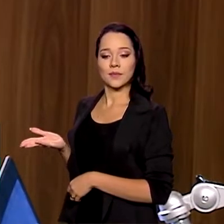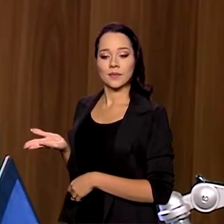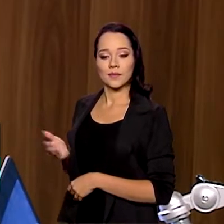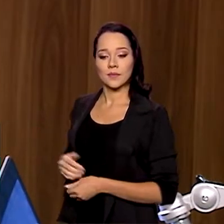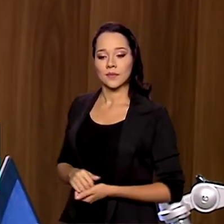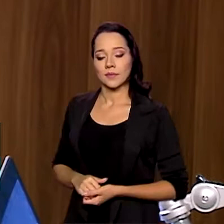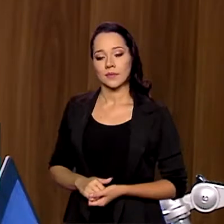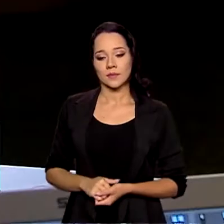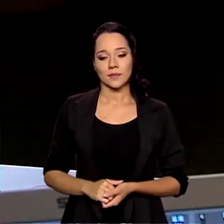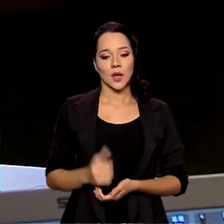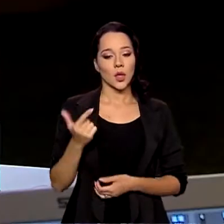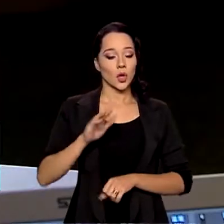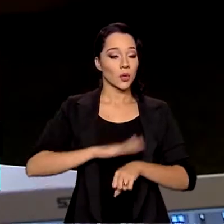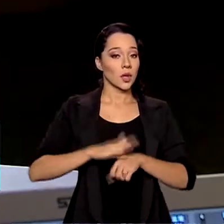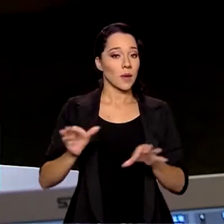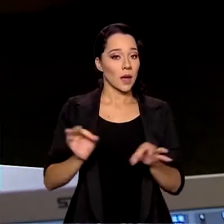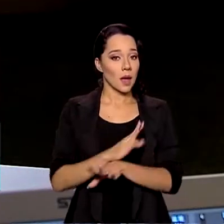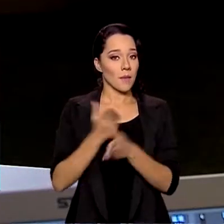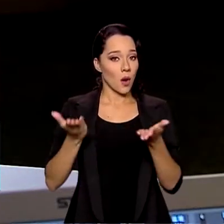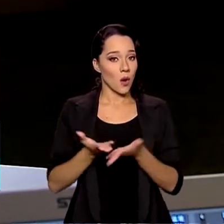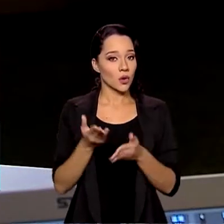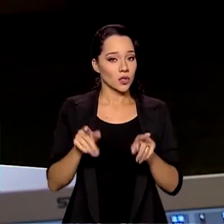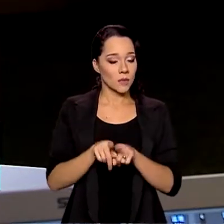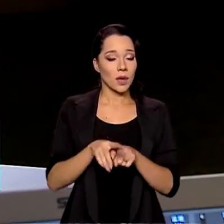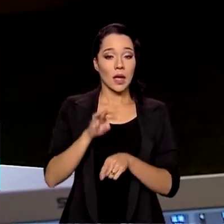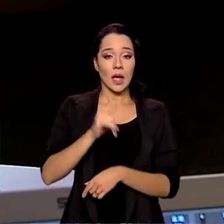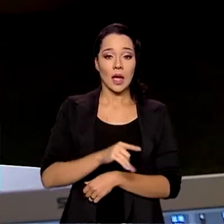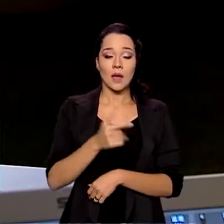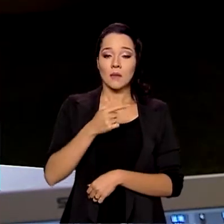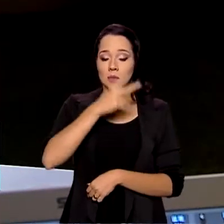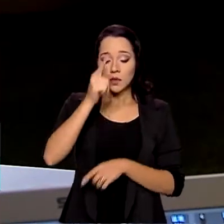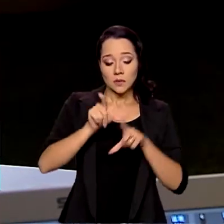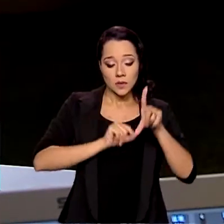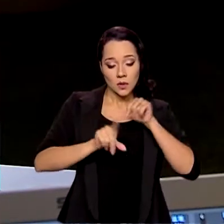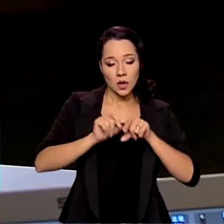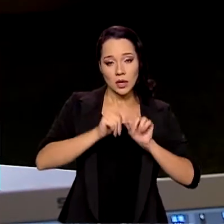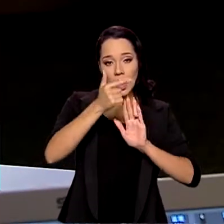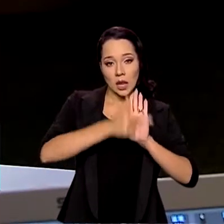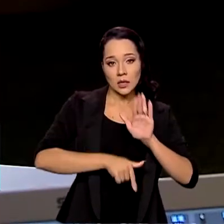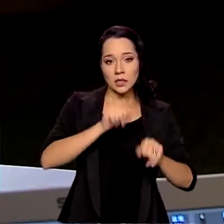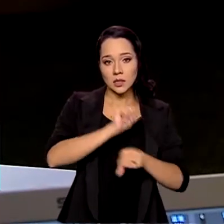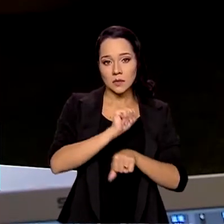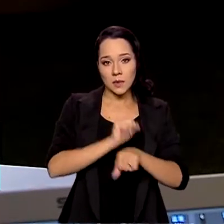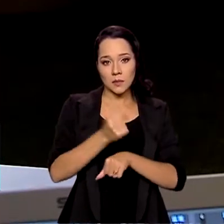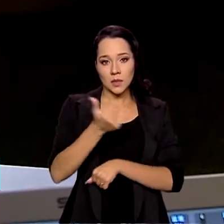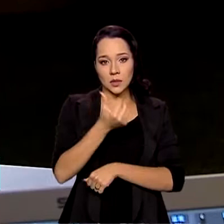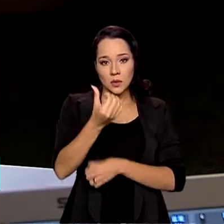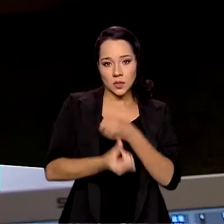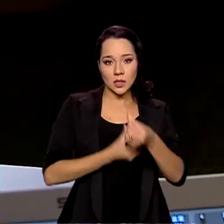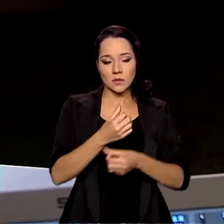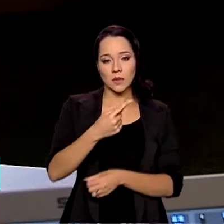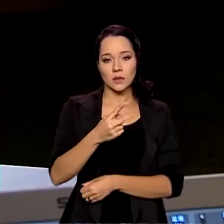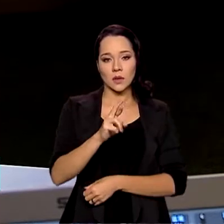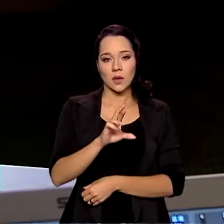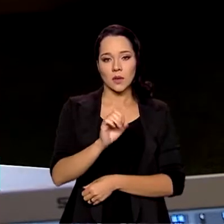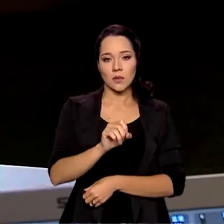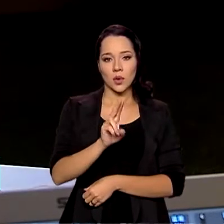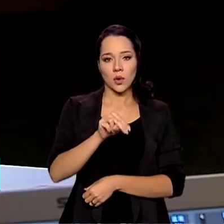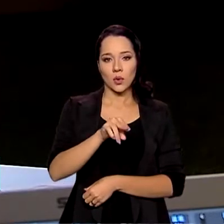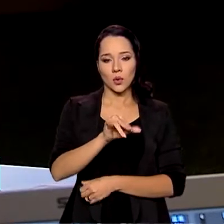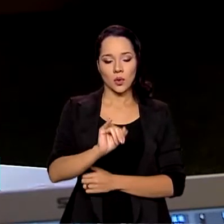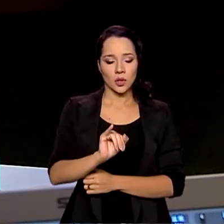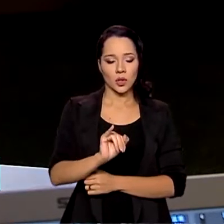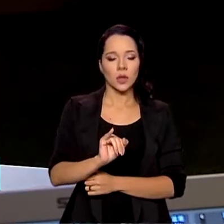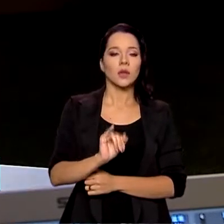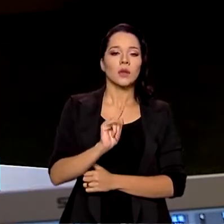ensejanacional.inep.gov.br. E outro prazo que termina hoje é para que os candidatos pré-selecionados na lista de espera para o segundo semestre do ProUni, Programa Universidade para